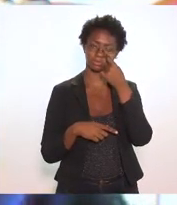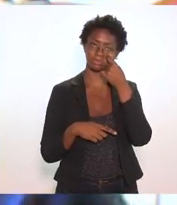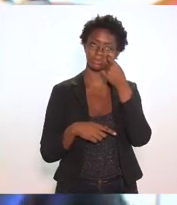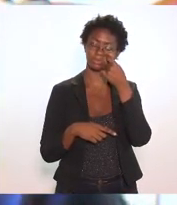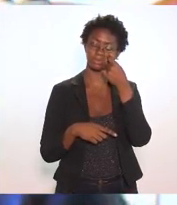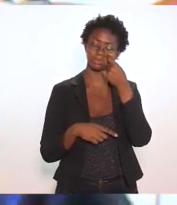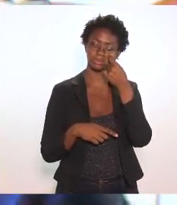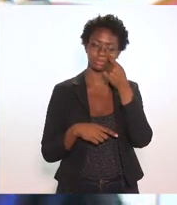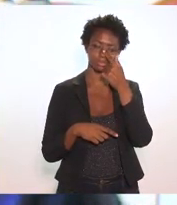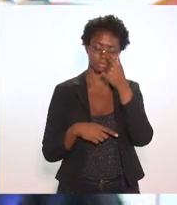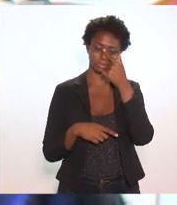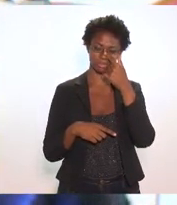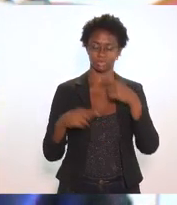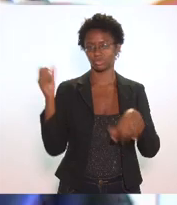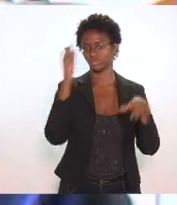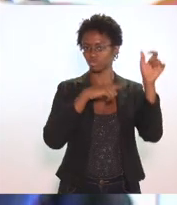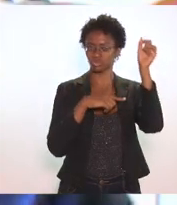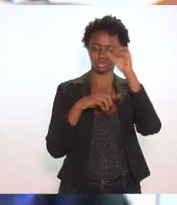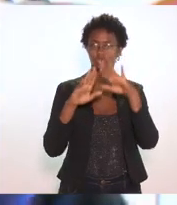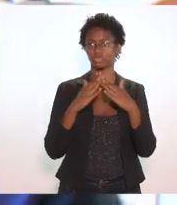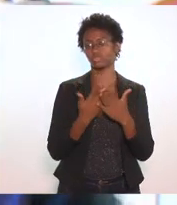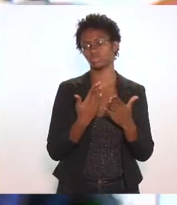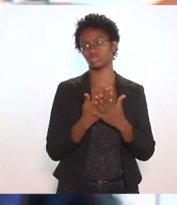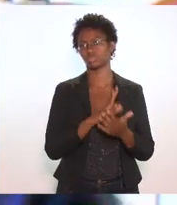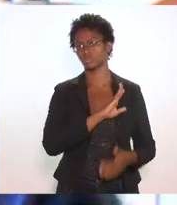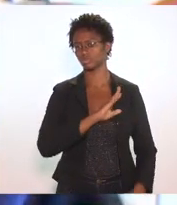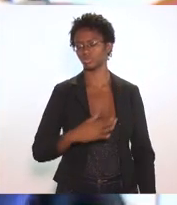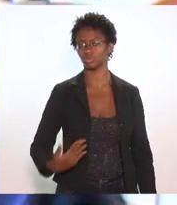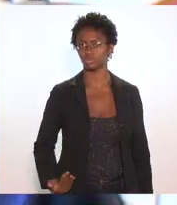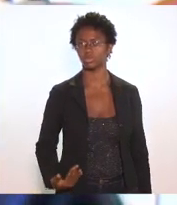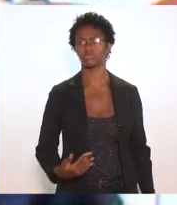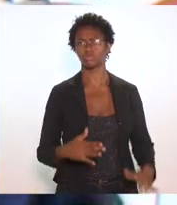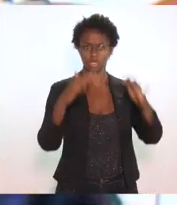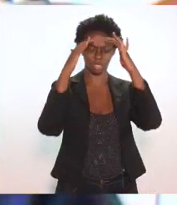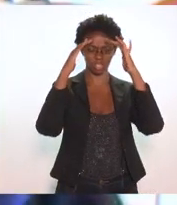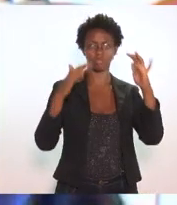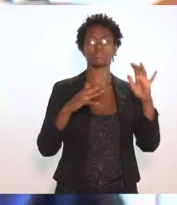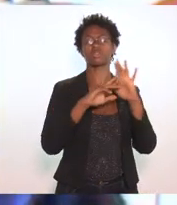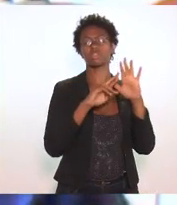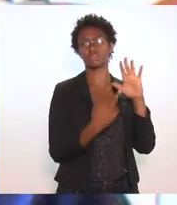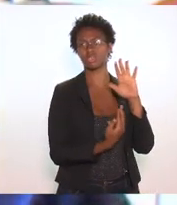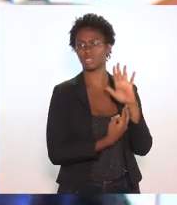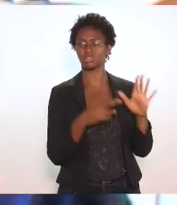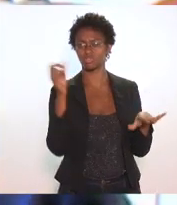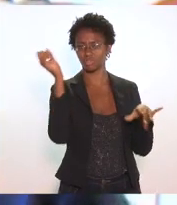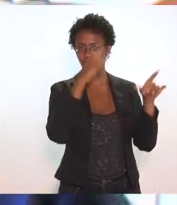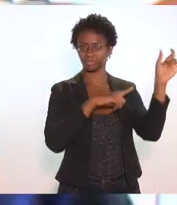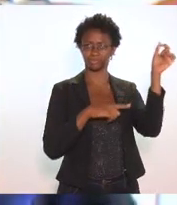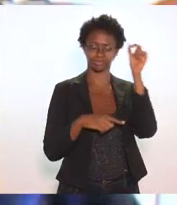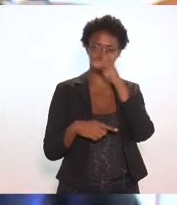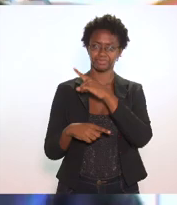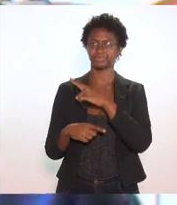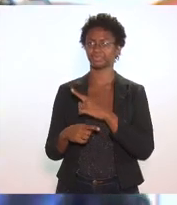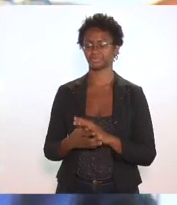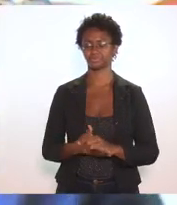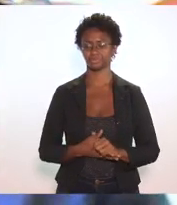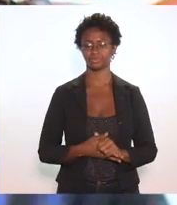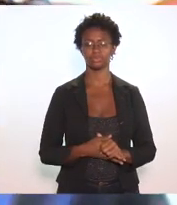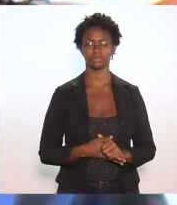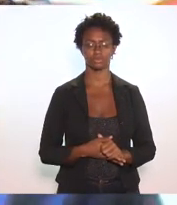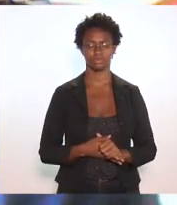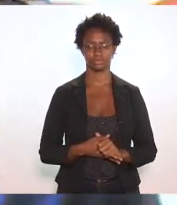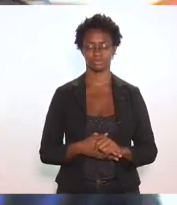das escolas públicas fazerem valer os protocolos com as dificuldades estruturais que ainda enfrentam e muitas